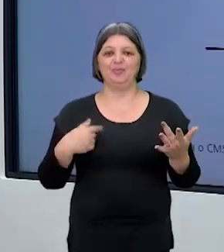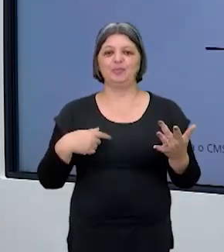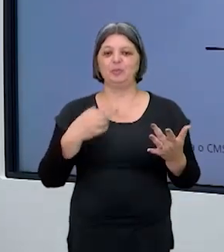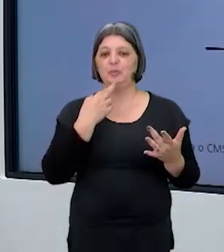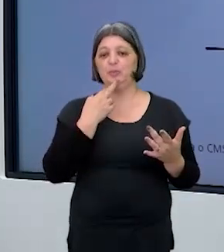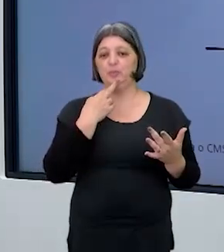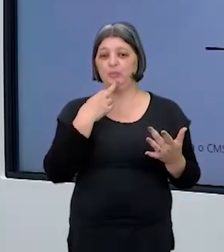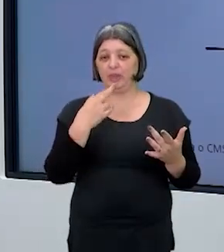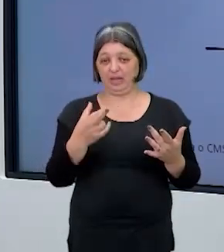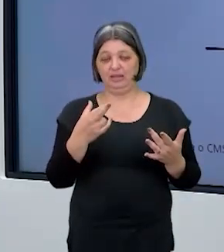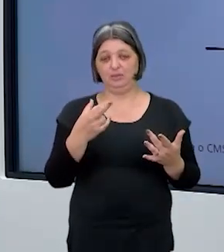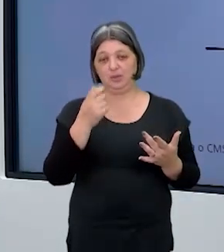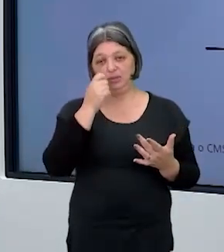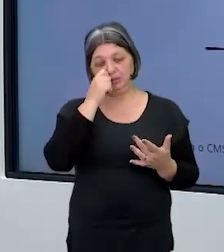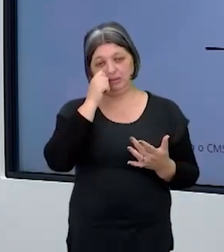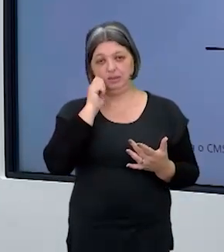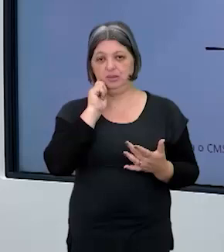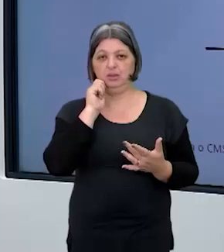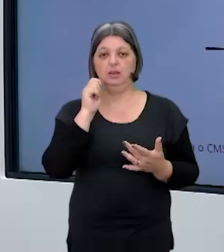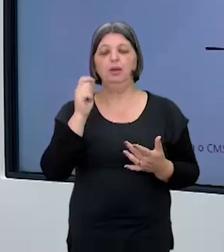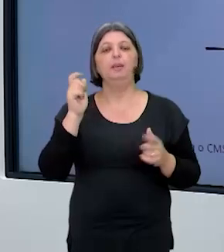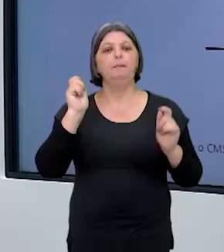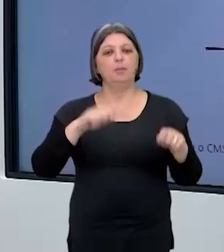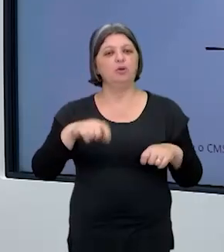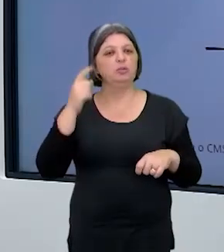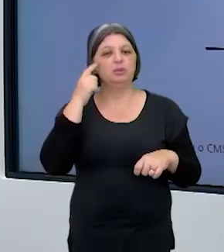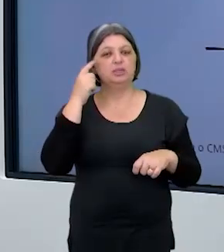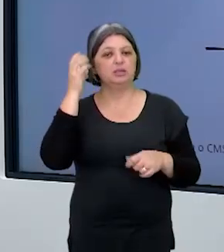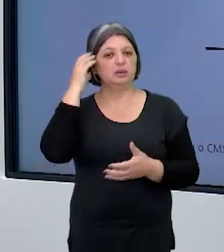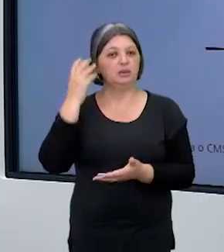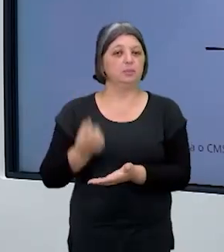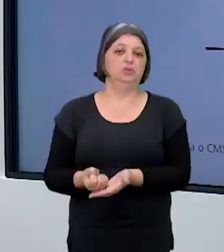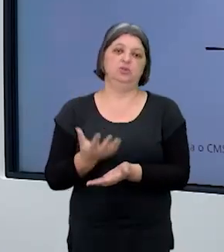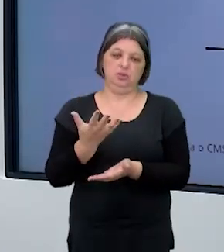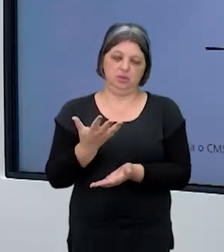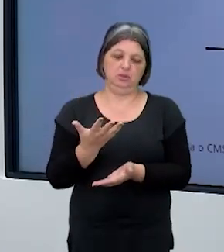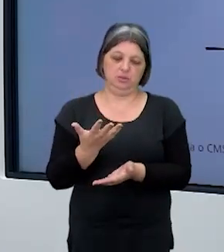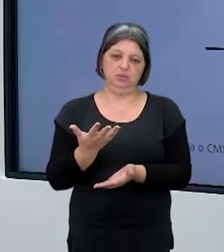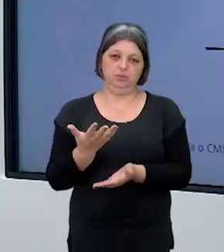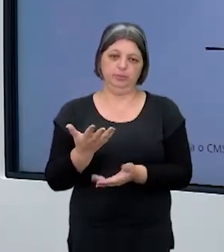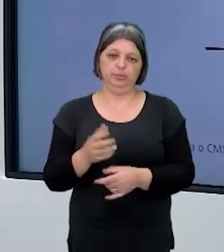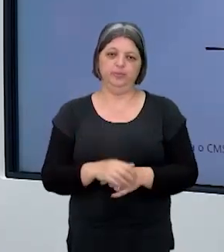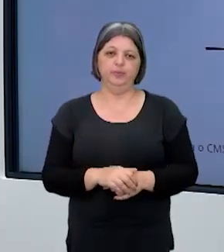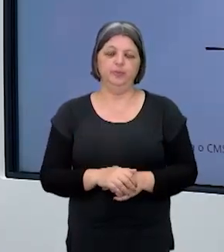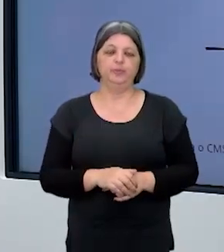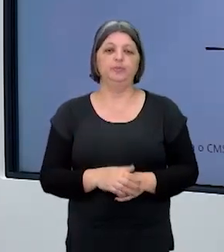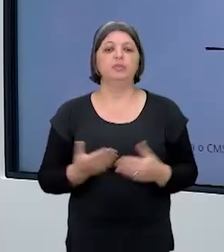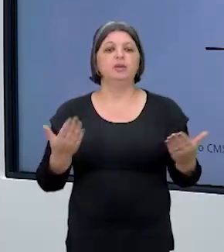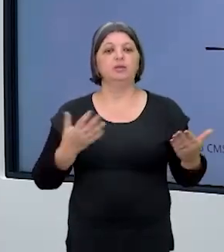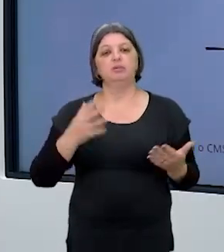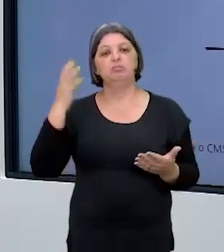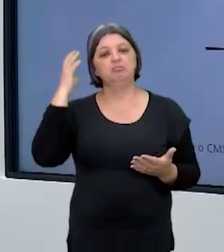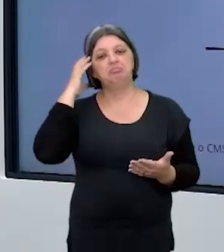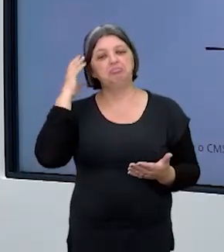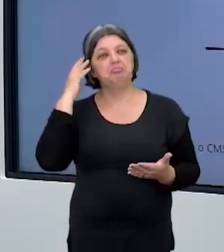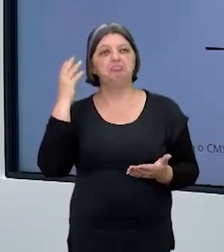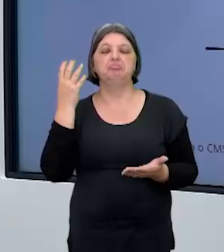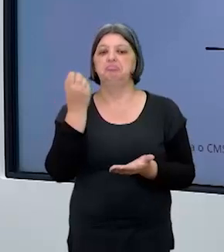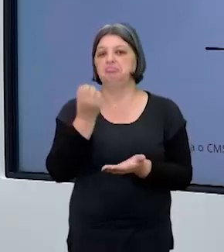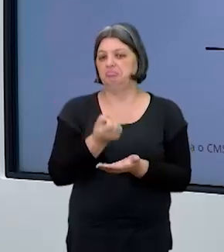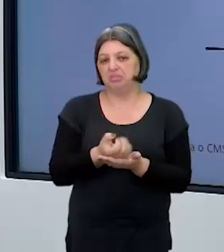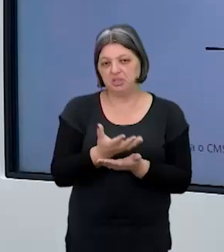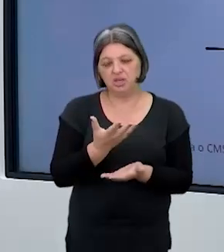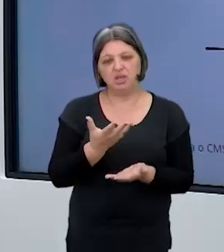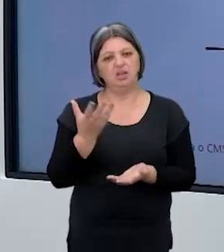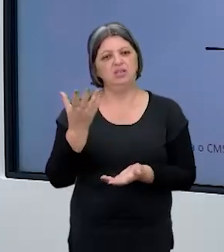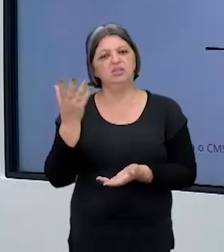da Andreia, a gente pode pensar então no podcast que tem essa facilidade, né? Então eu ouço o horário que eu quiser, da forma que eu quiser, eu